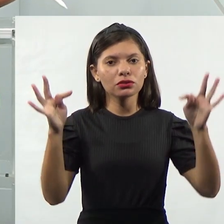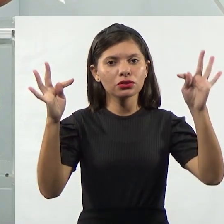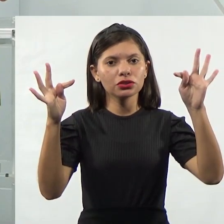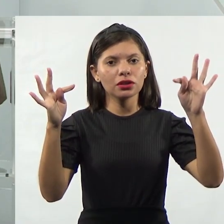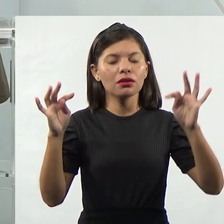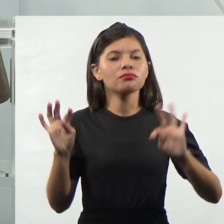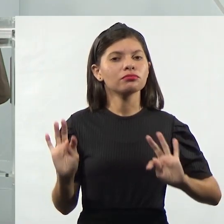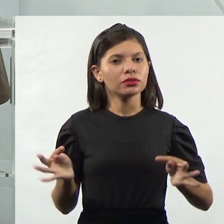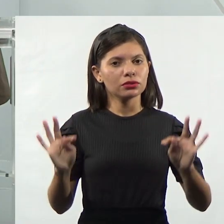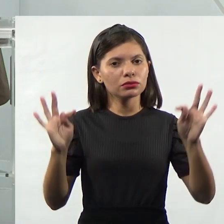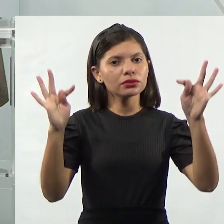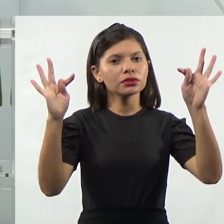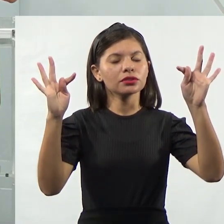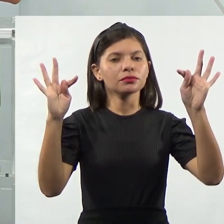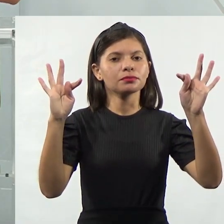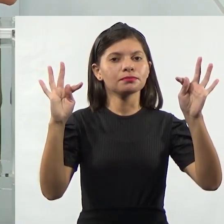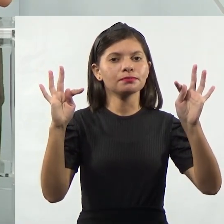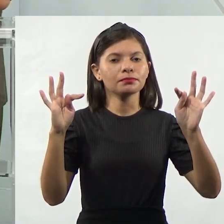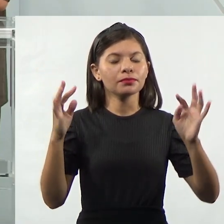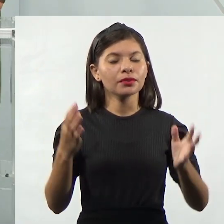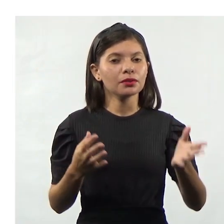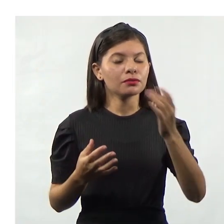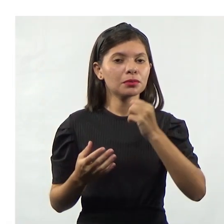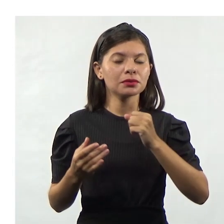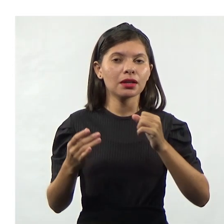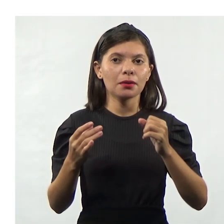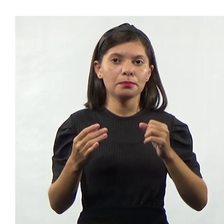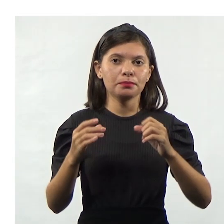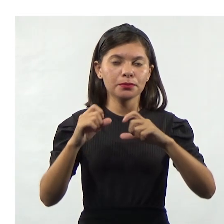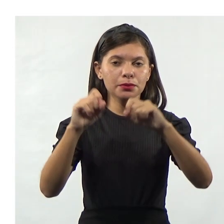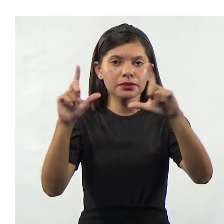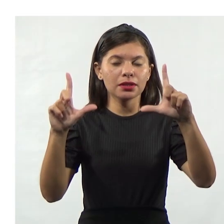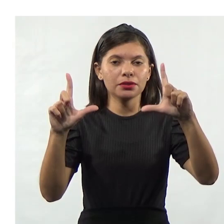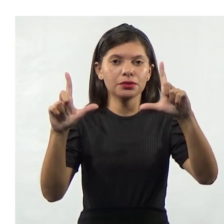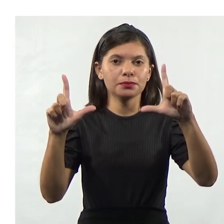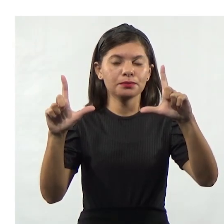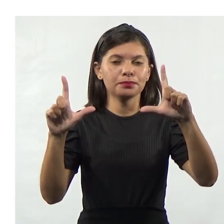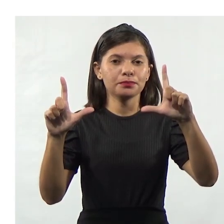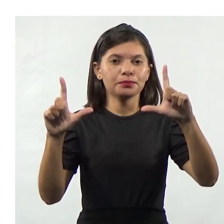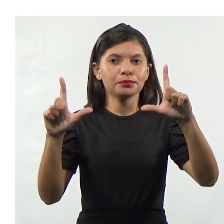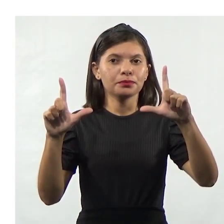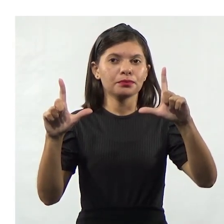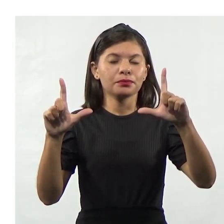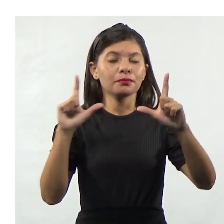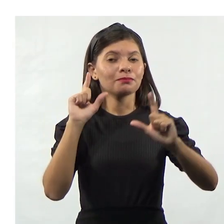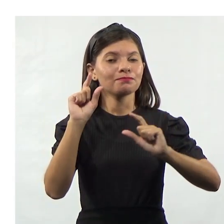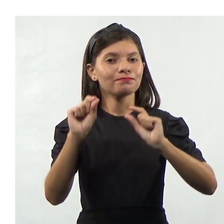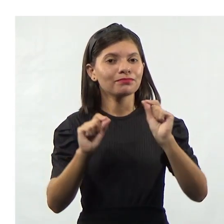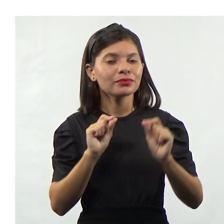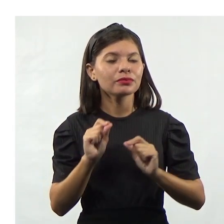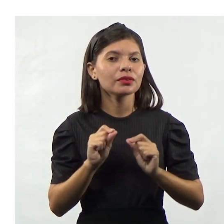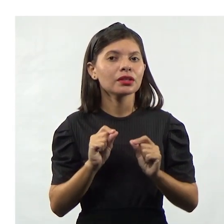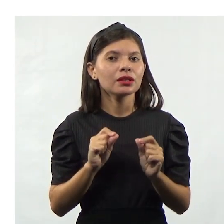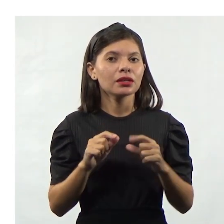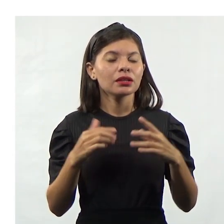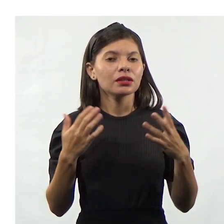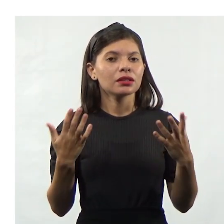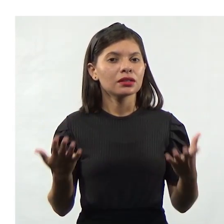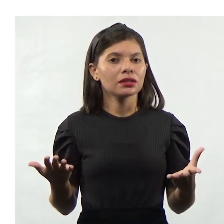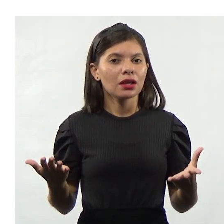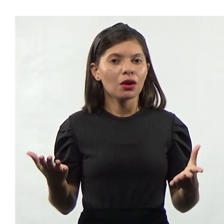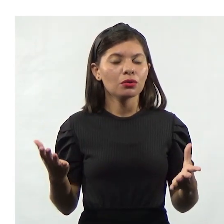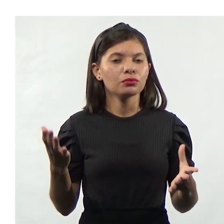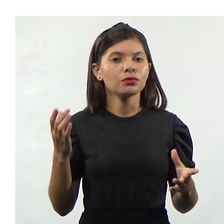eletrônicos? Eletrônicos. Então, vamos lá, no slide. É bem tranquilo de